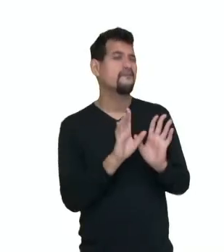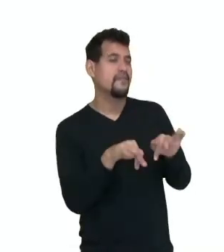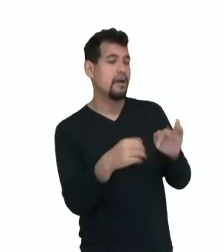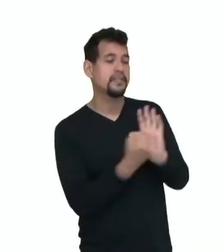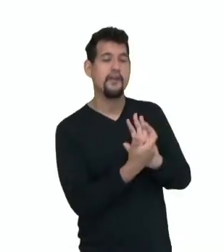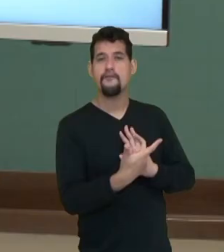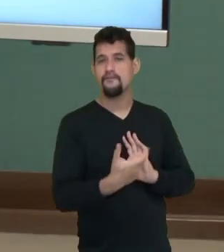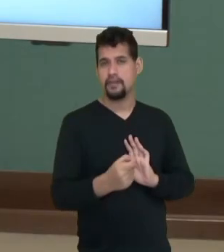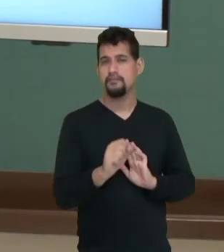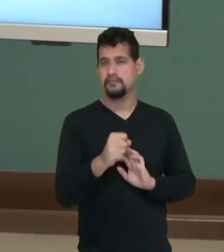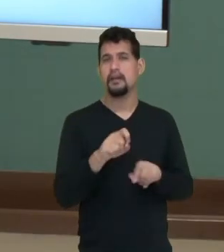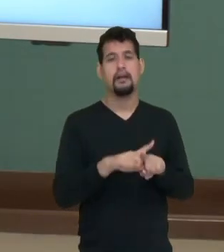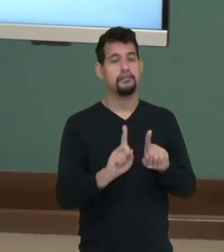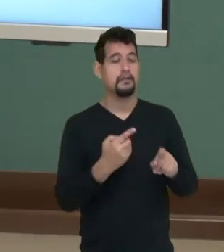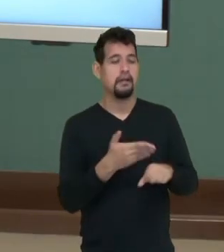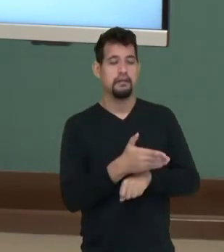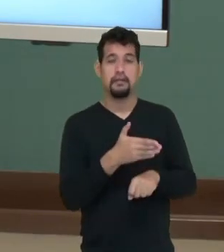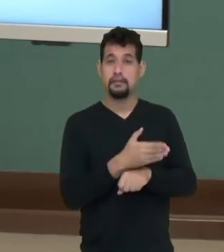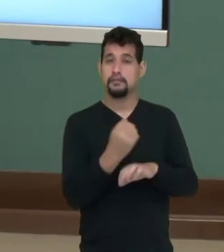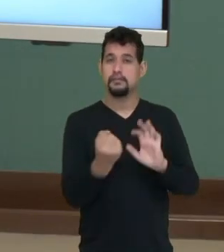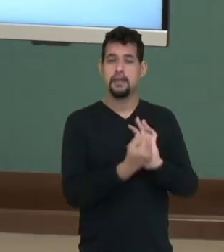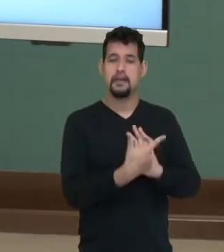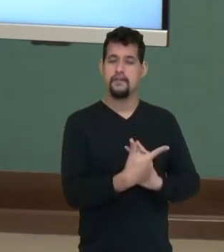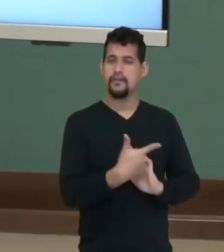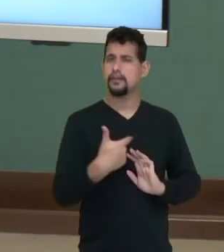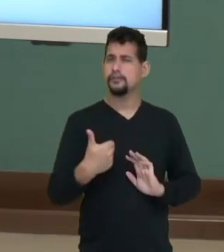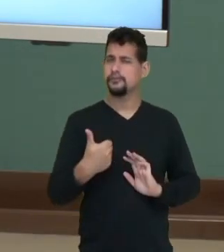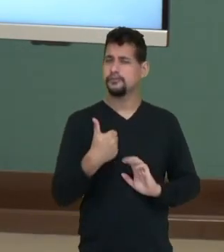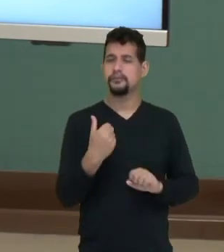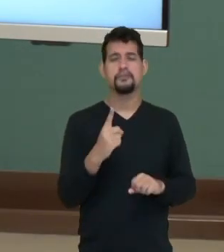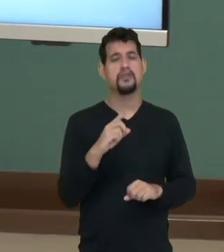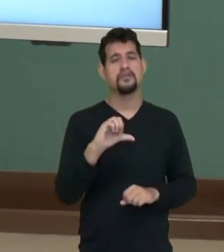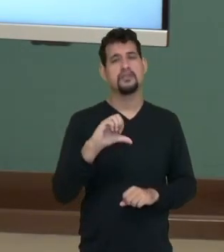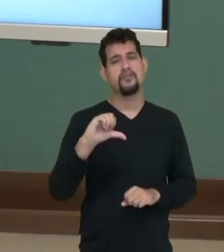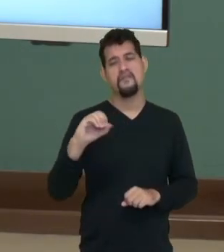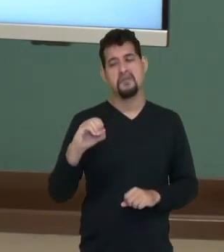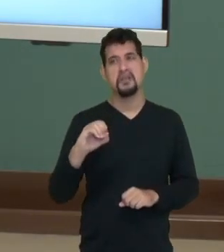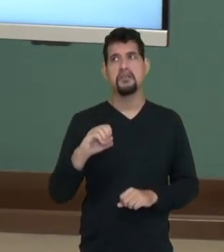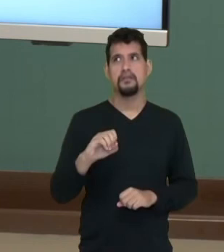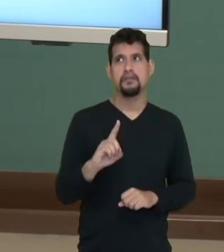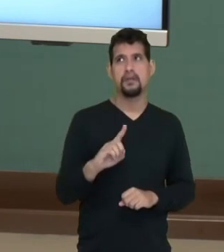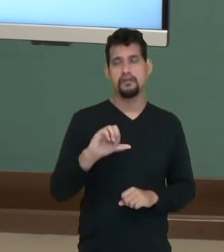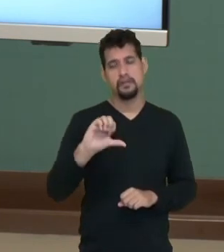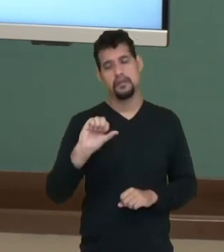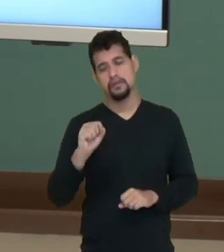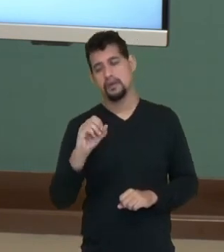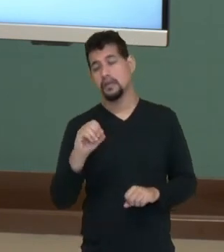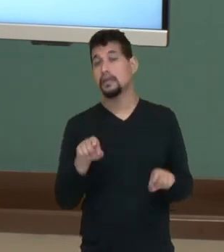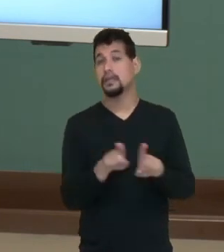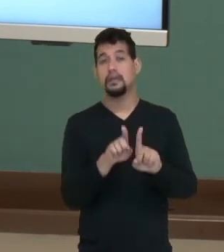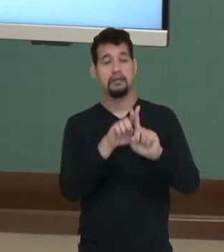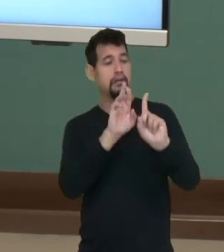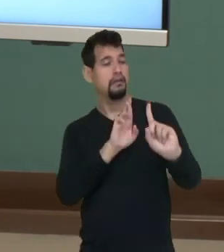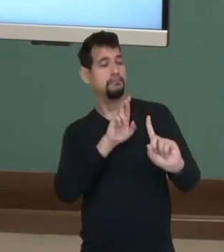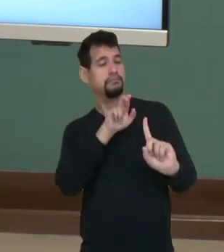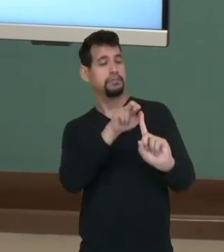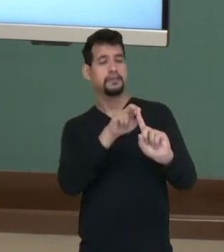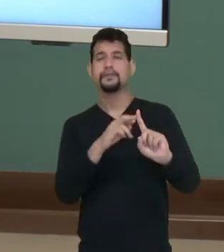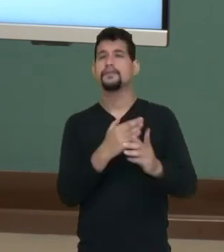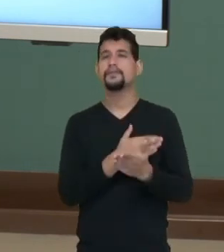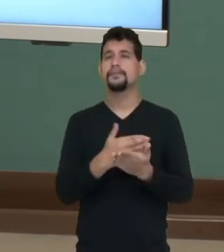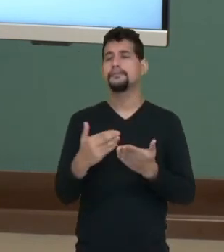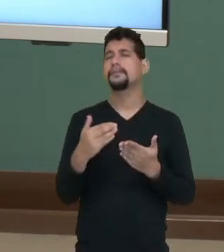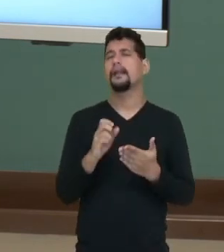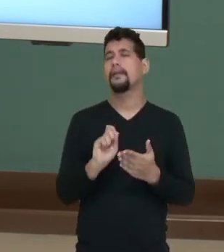século XX, tá? Já entrando no século XXI, 1990 em diante, 1980. Apesar do destaque para a produção de